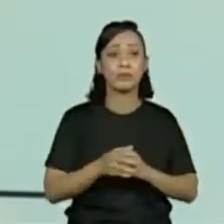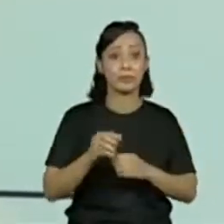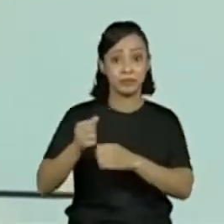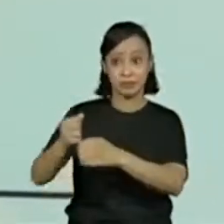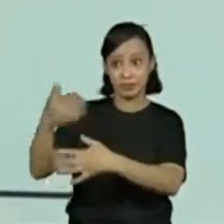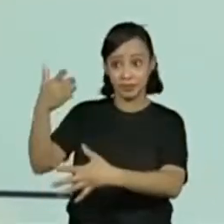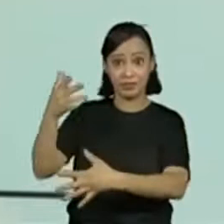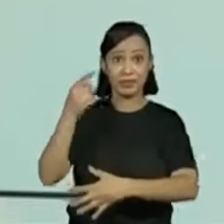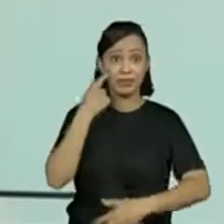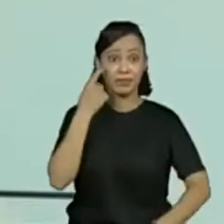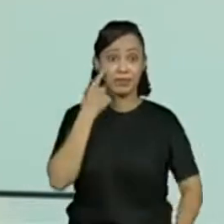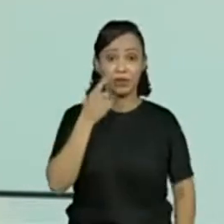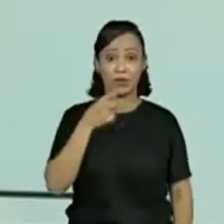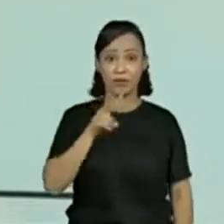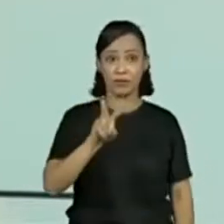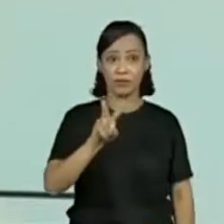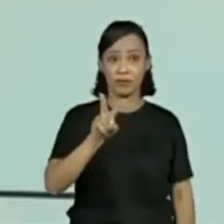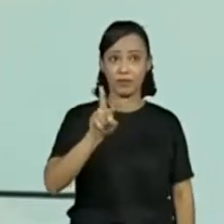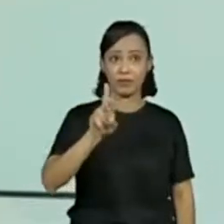ó Vi